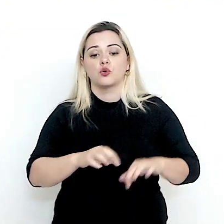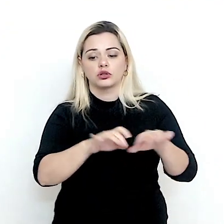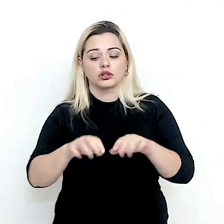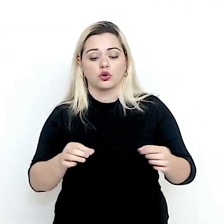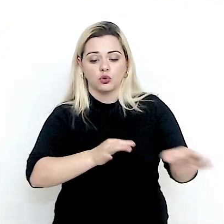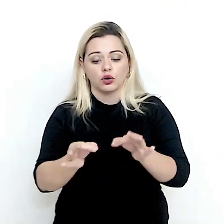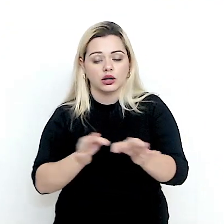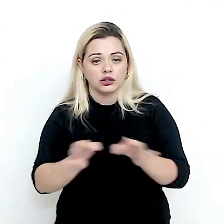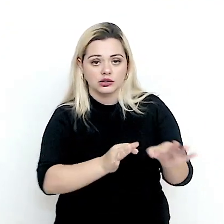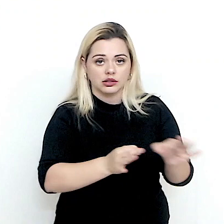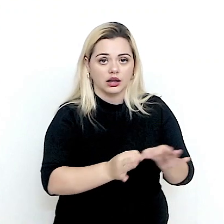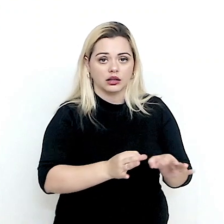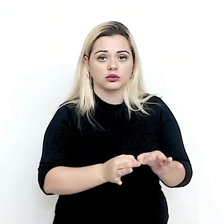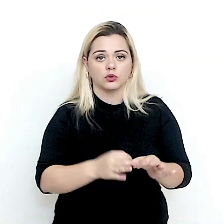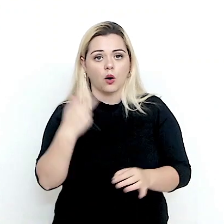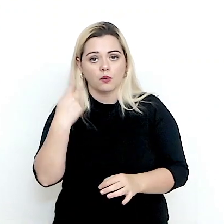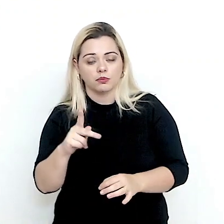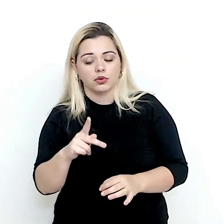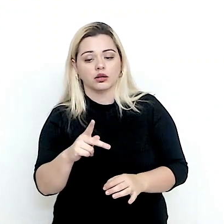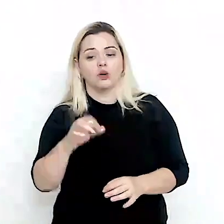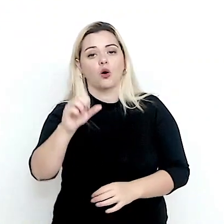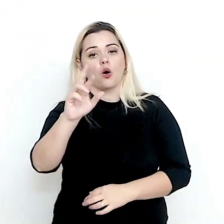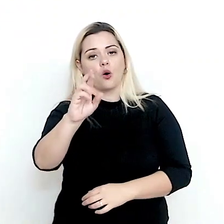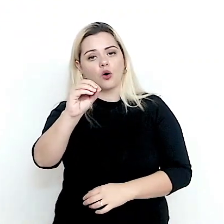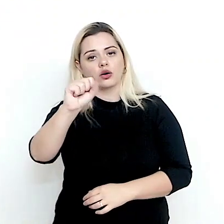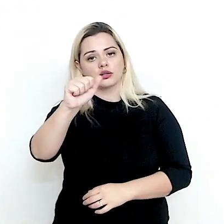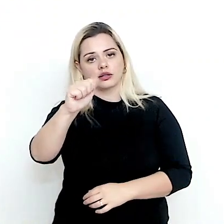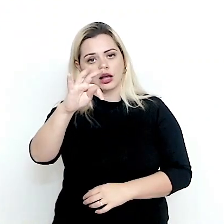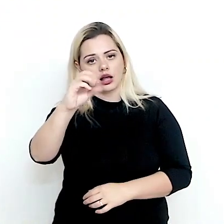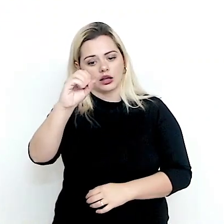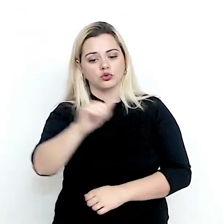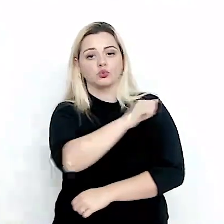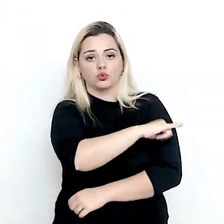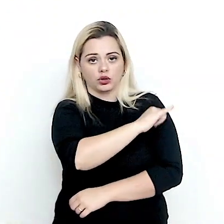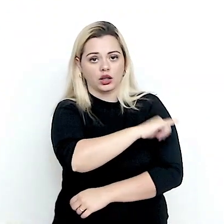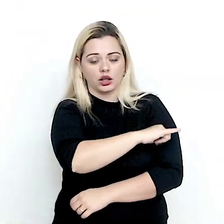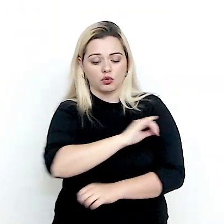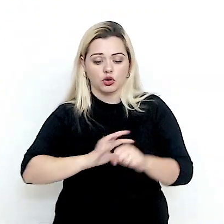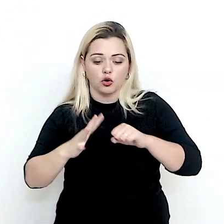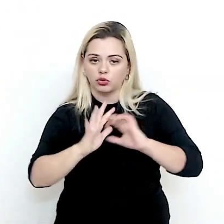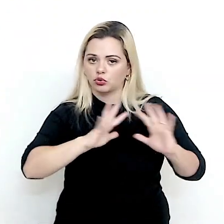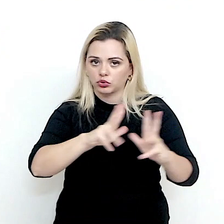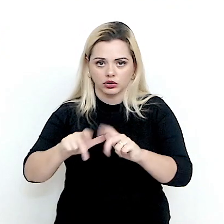co-organizado pelo escritório da Rosatom, no Rio de Janeiro, que cobre toda a América